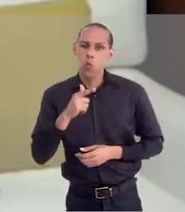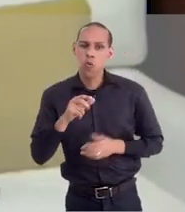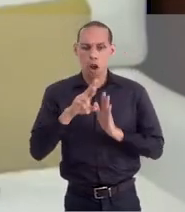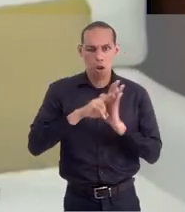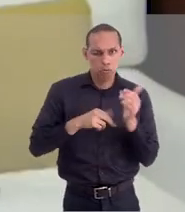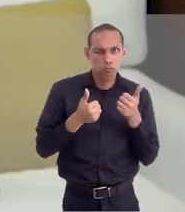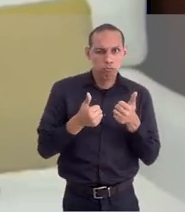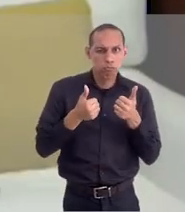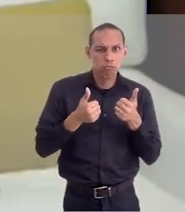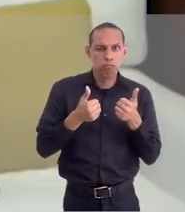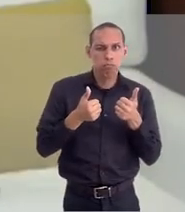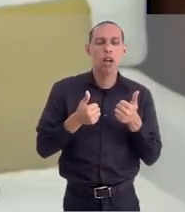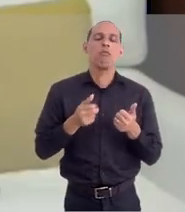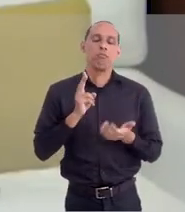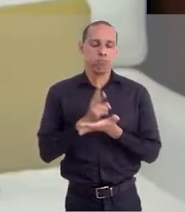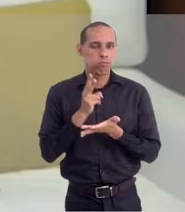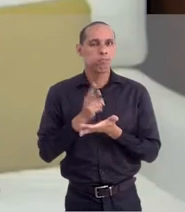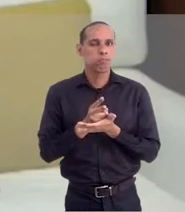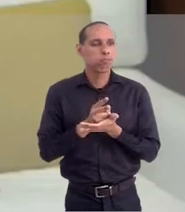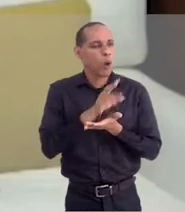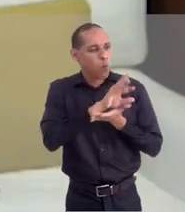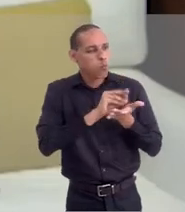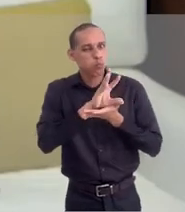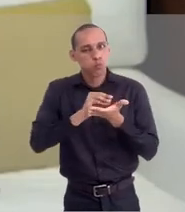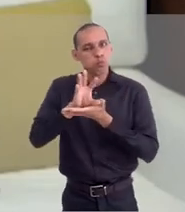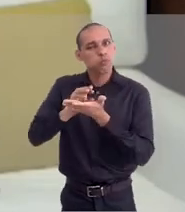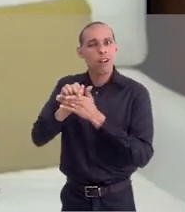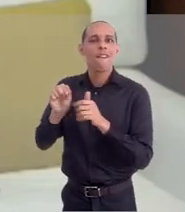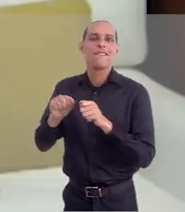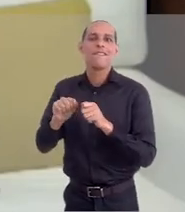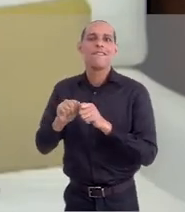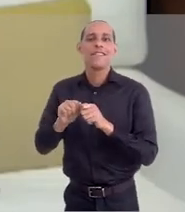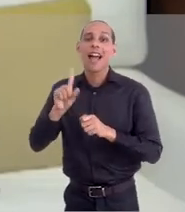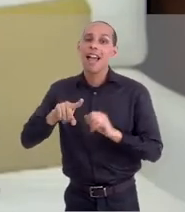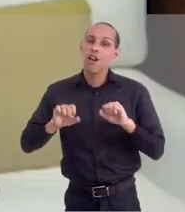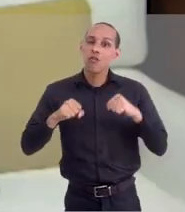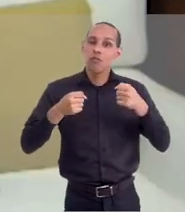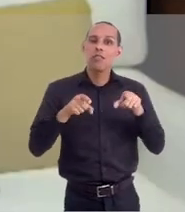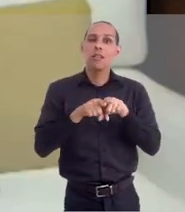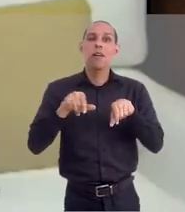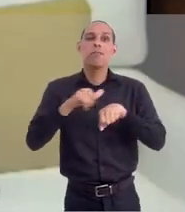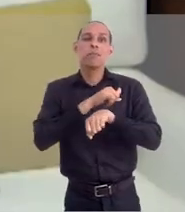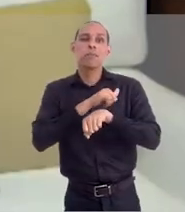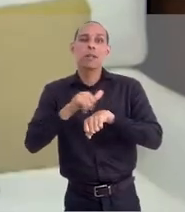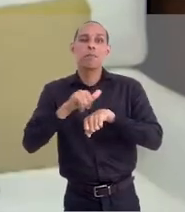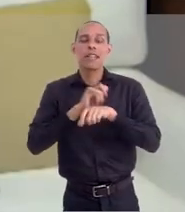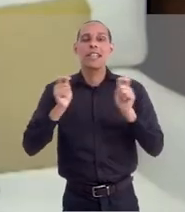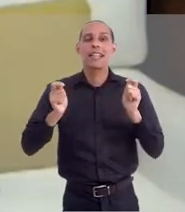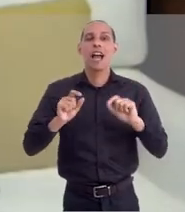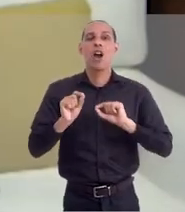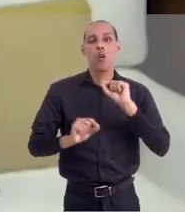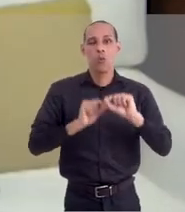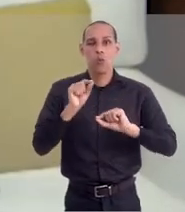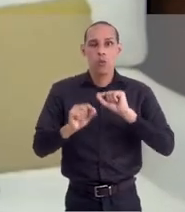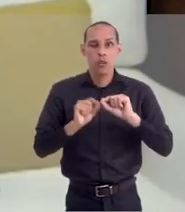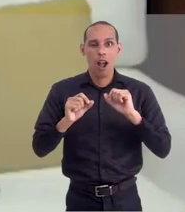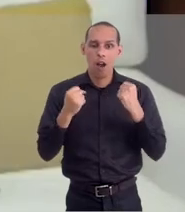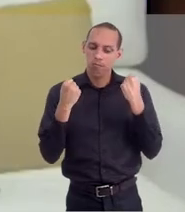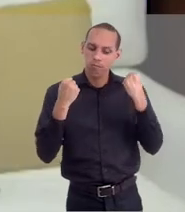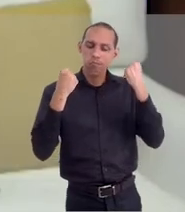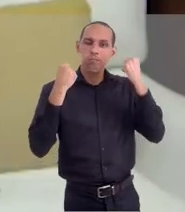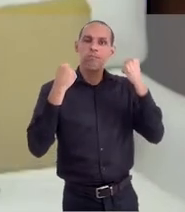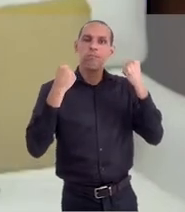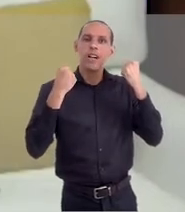bem-sucedidas, se revelaram bem-sucedidas. É um esforço também estratégico no sentido de estabelecer